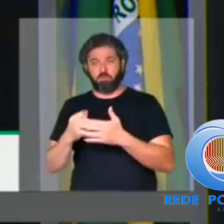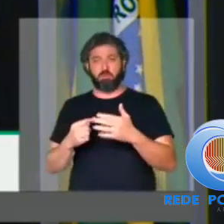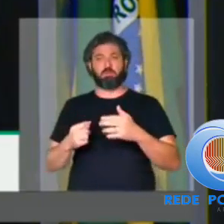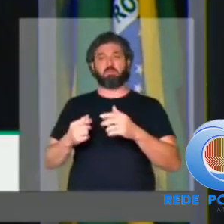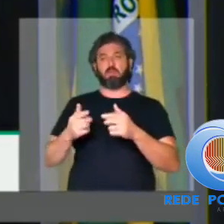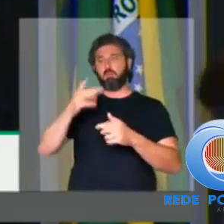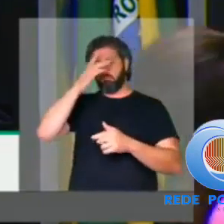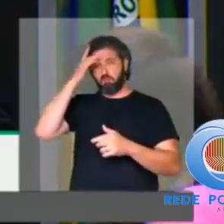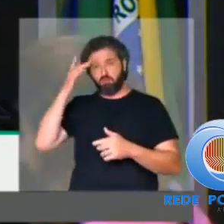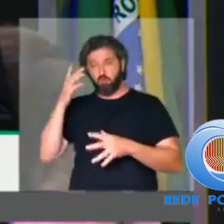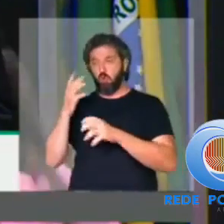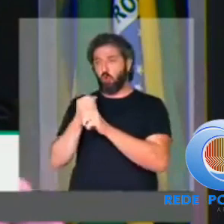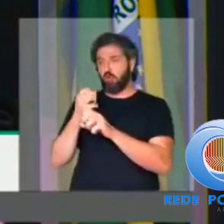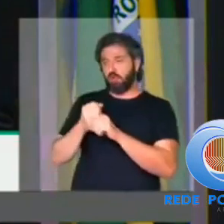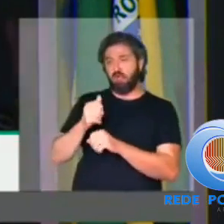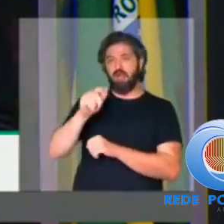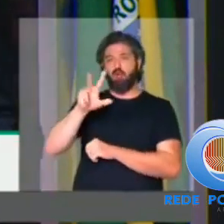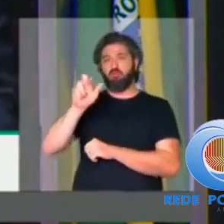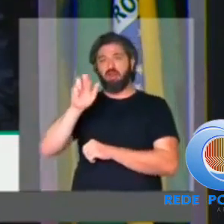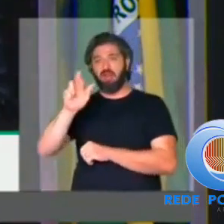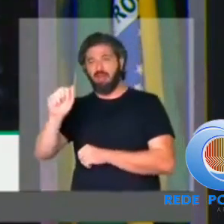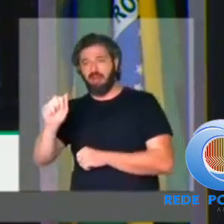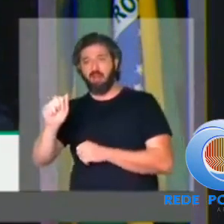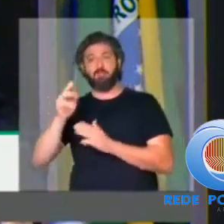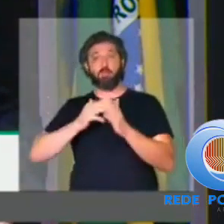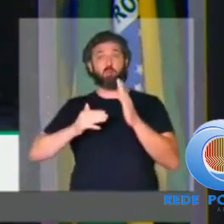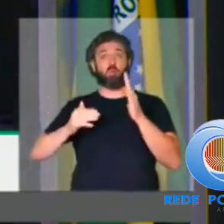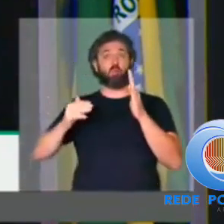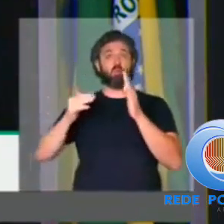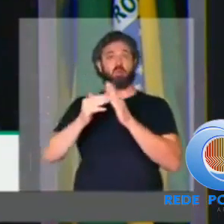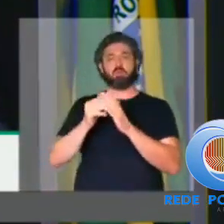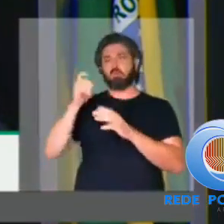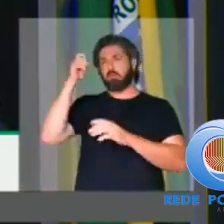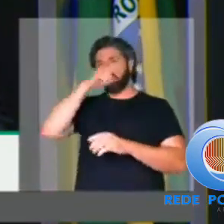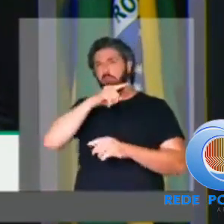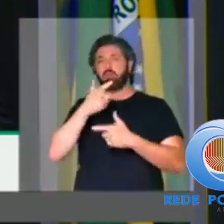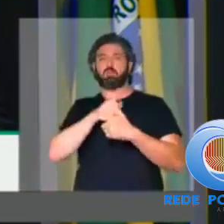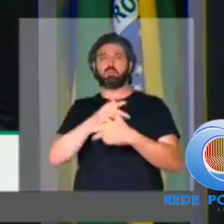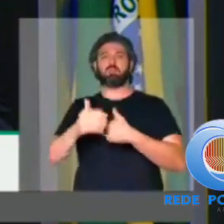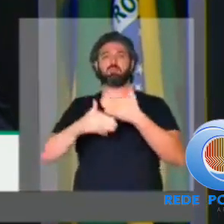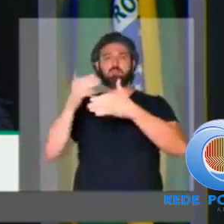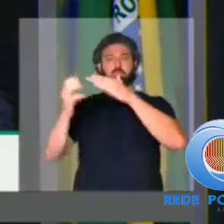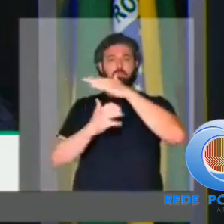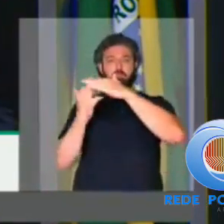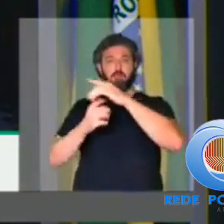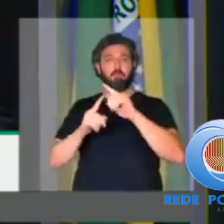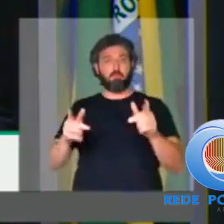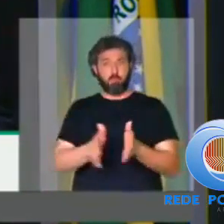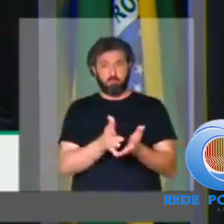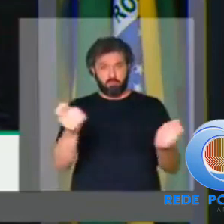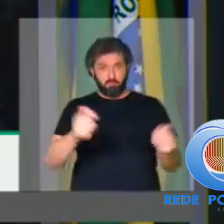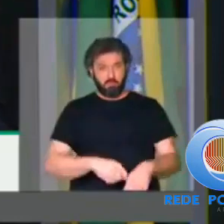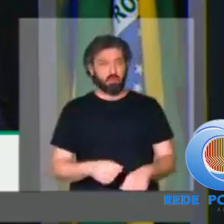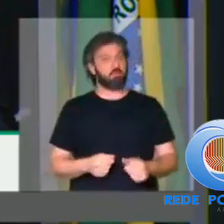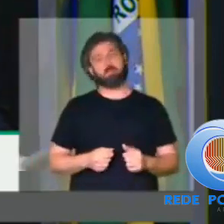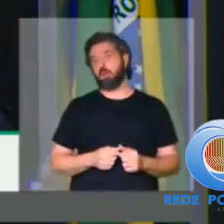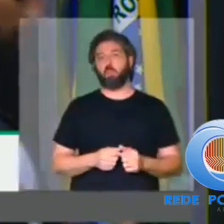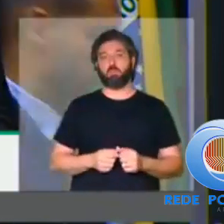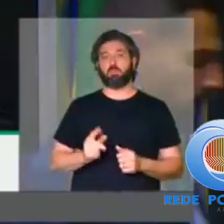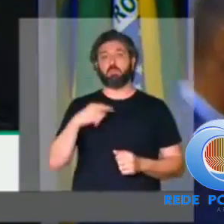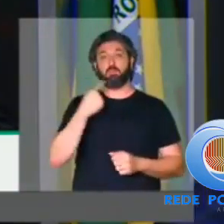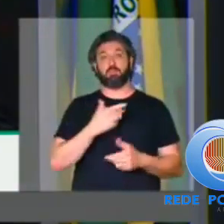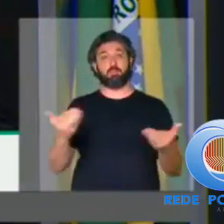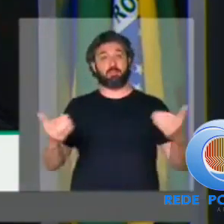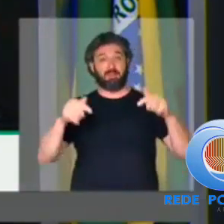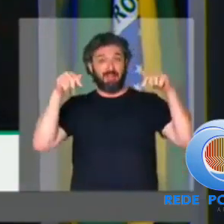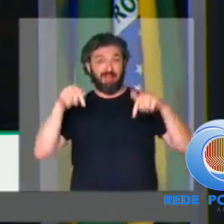advogado, contador, alvará, todas aquelas dificuldades para poder empreender. Mas o pobre não. E o que nós estamos